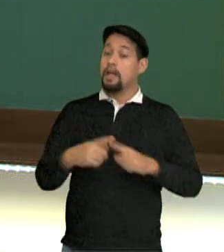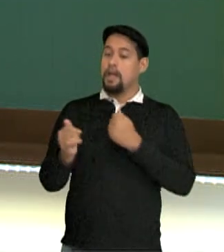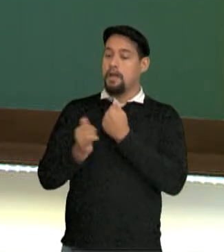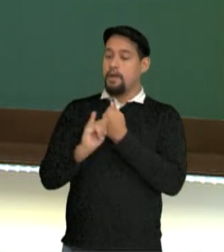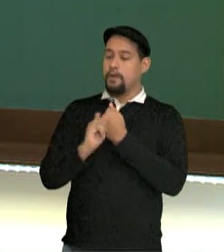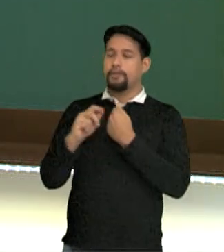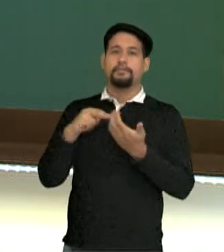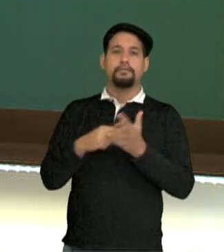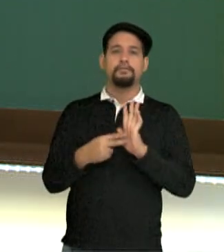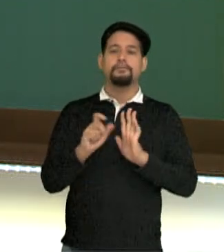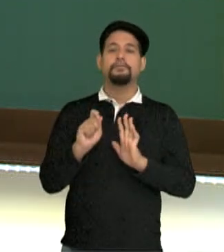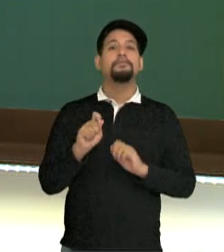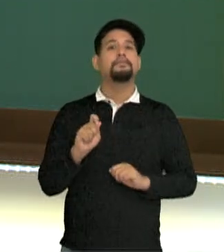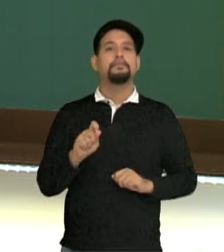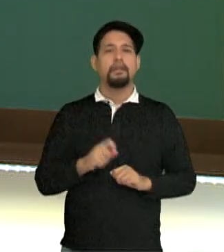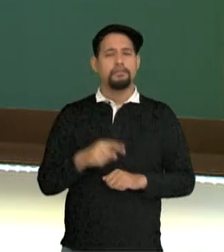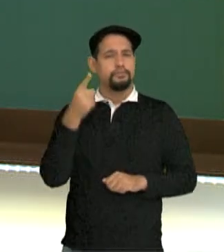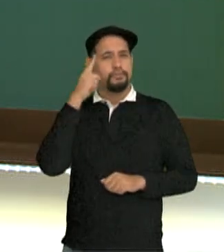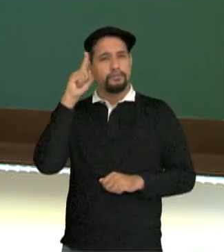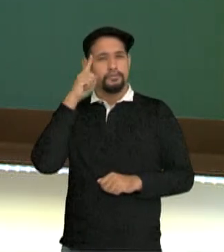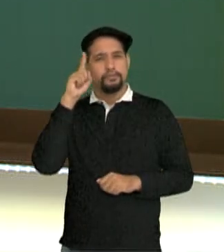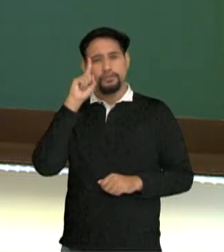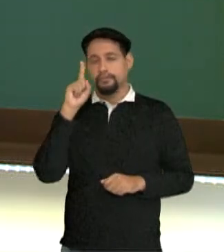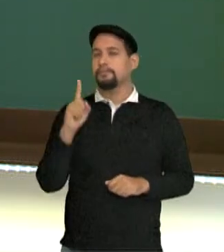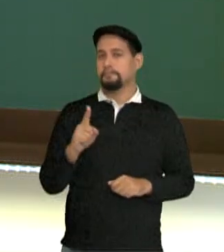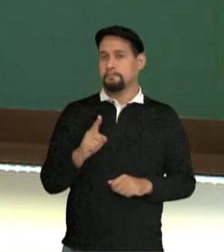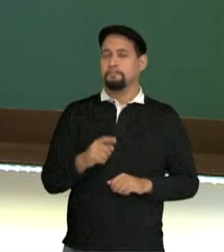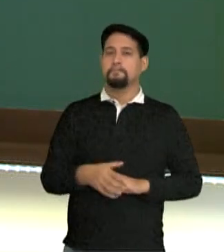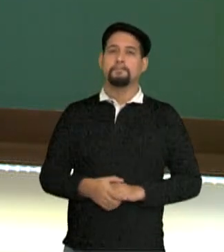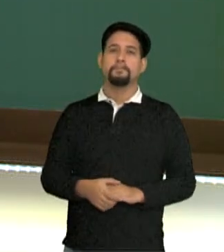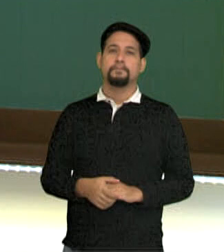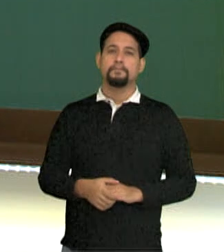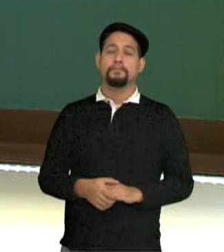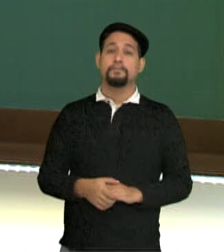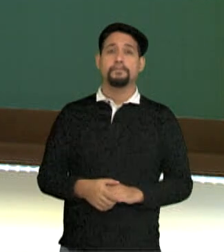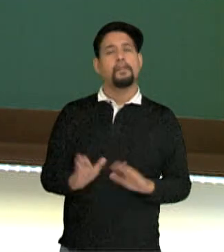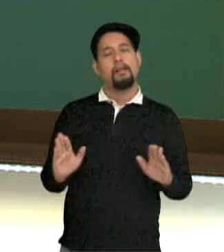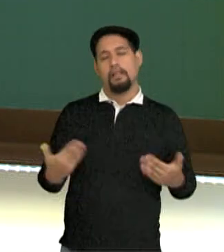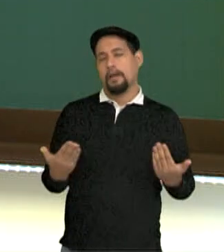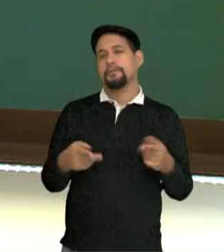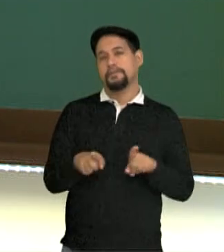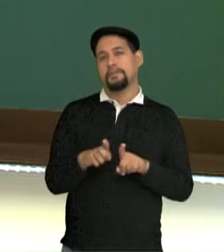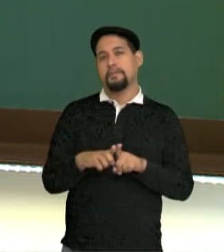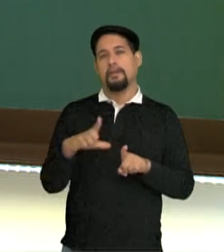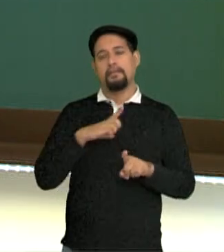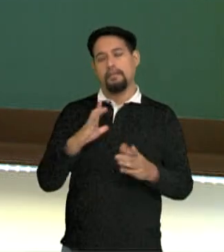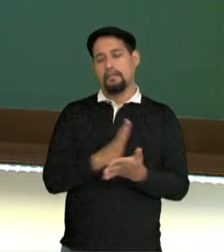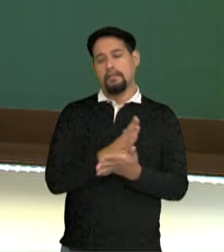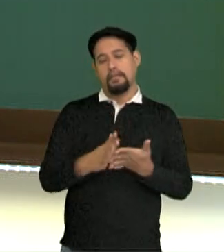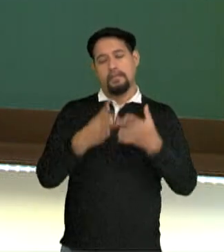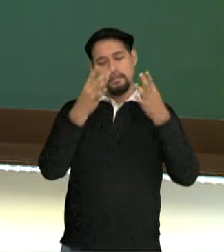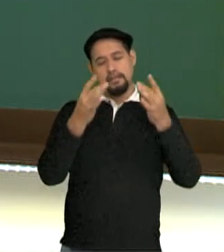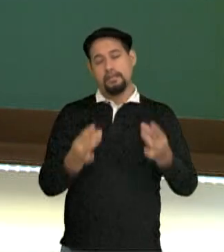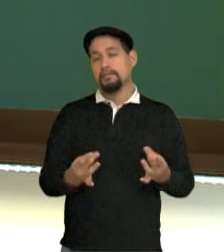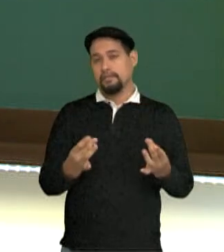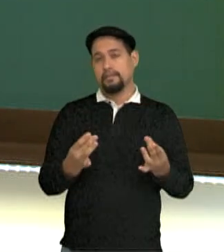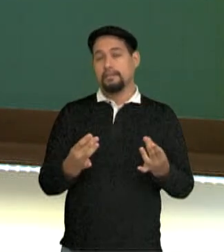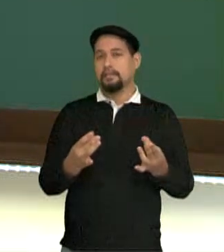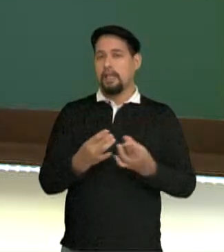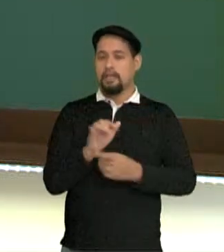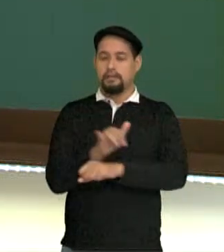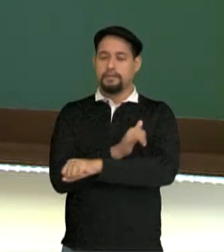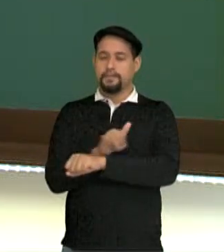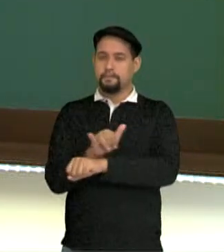é sempre sobre um fato diário, uma situação do dia a dia. Claro que ela também possui os mesmos elementos, né? Então, ela